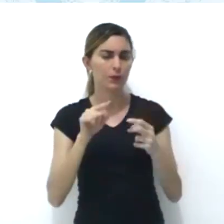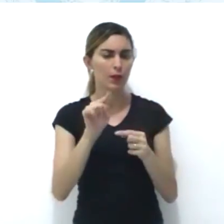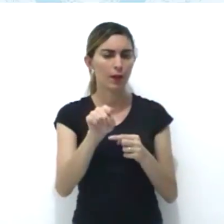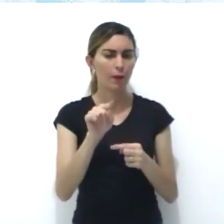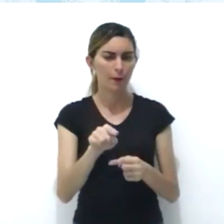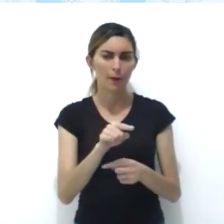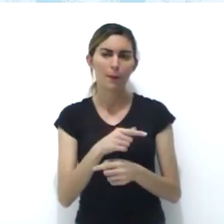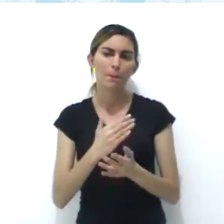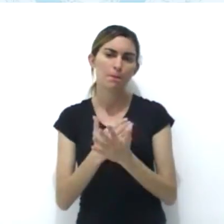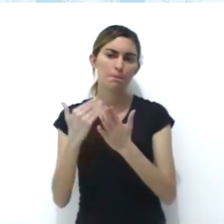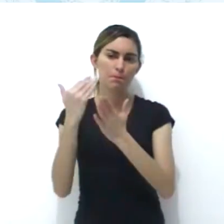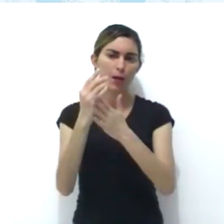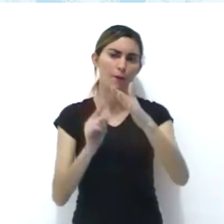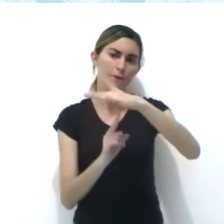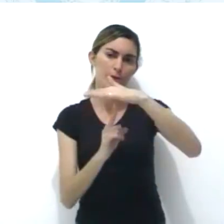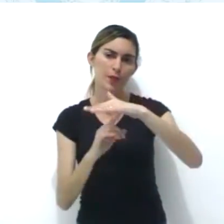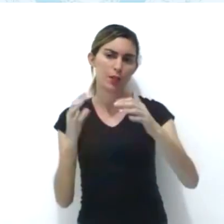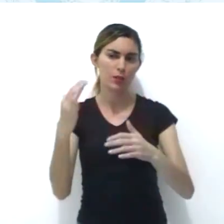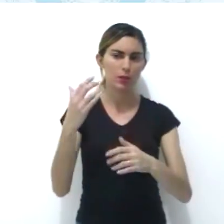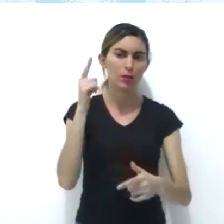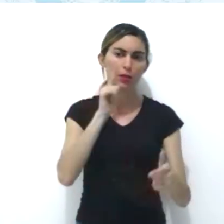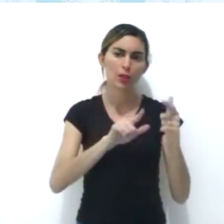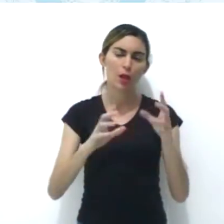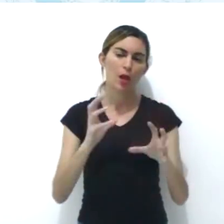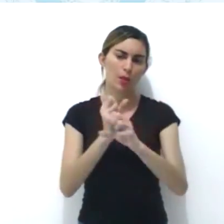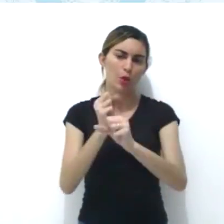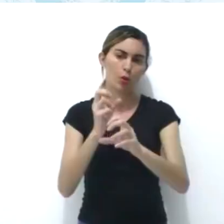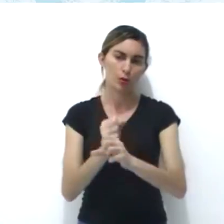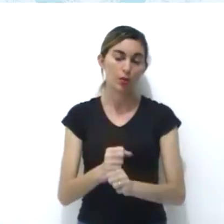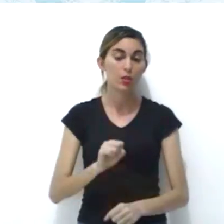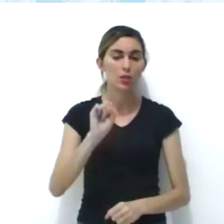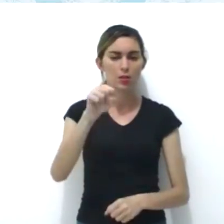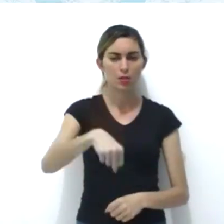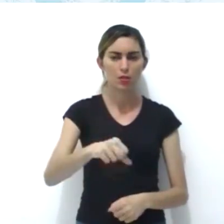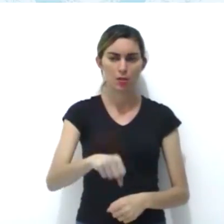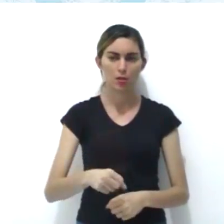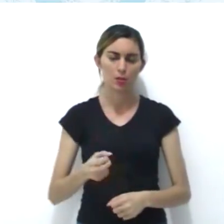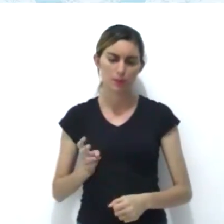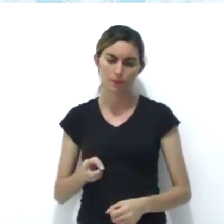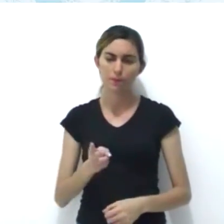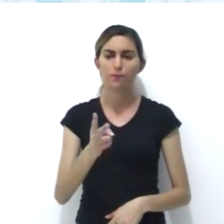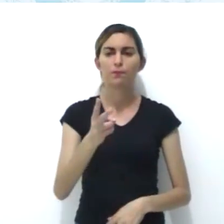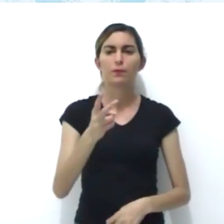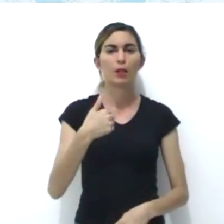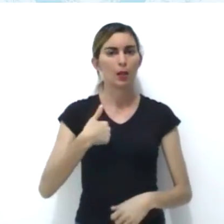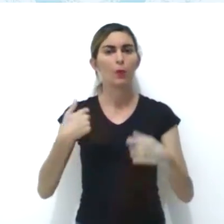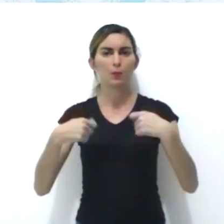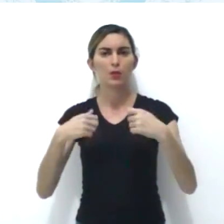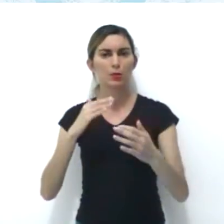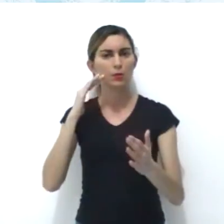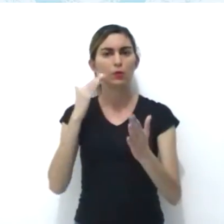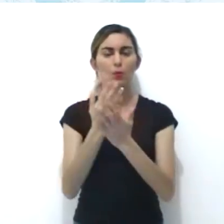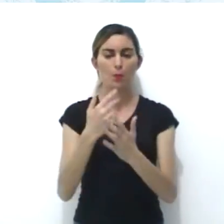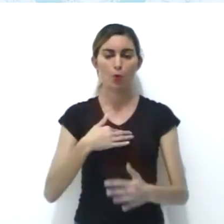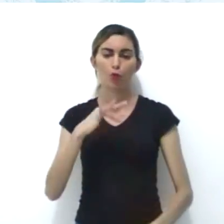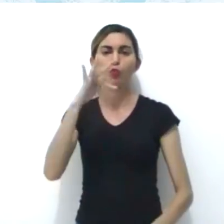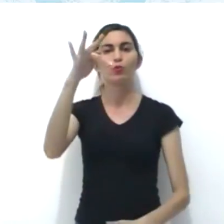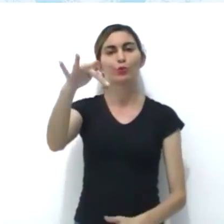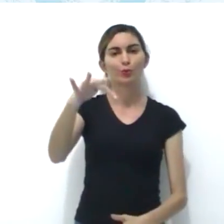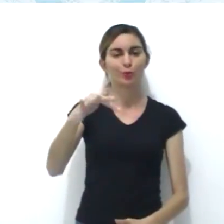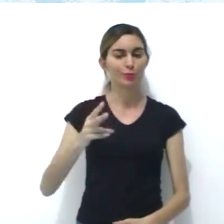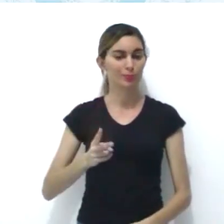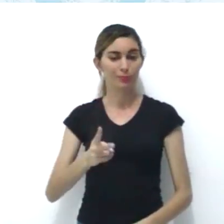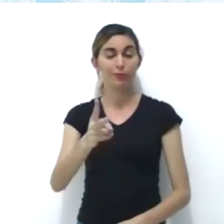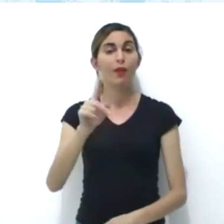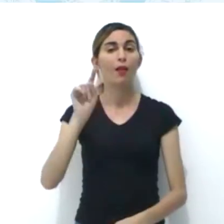percebi que aquilo era mais do que uma feira de ciências para ganhar nota, e sim um rumo que eu deveria seguir para o meu